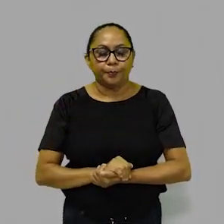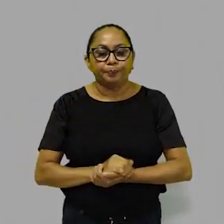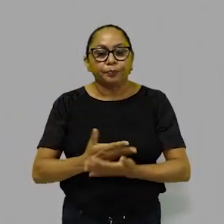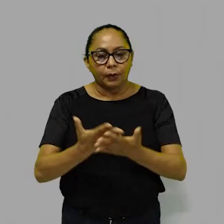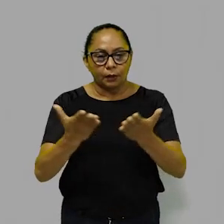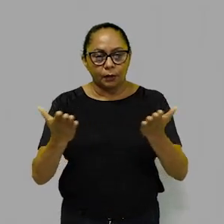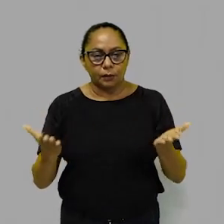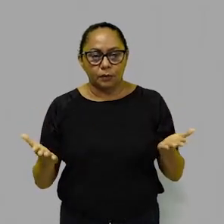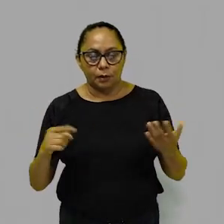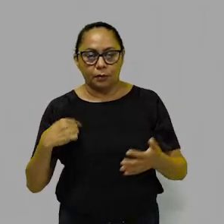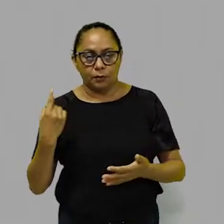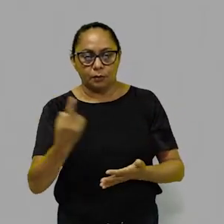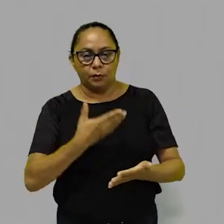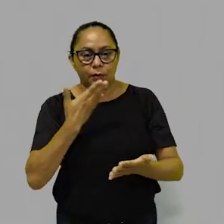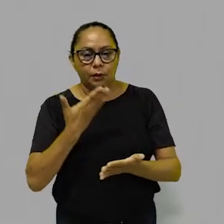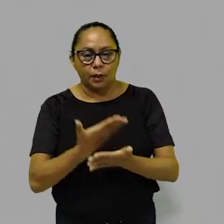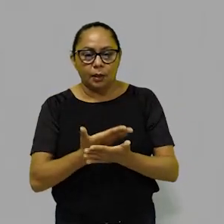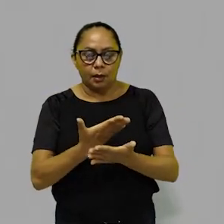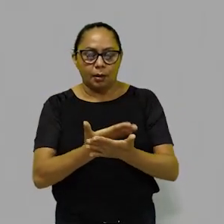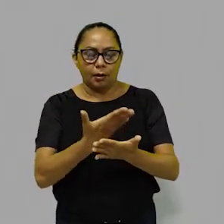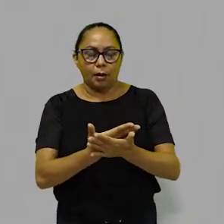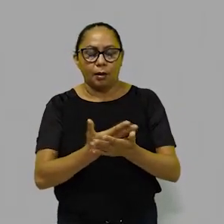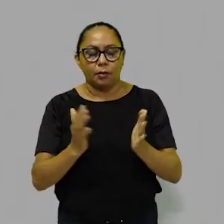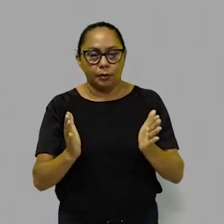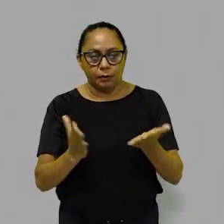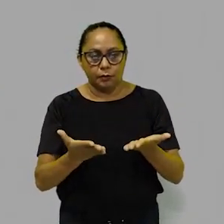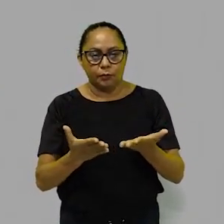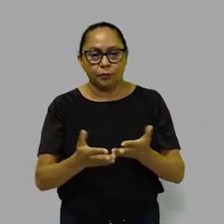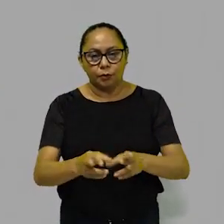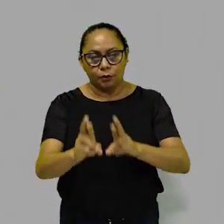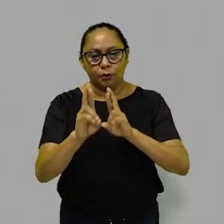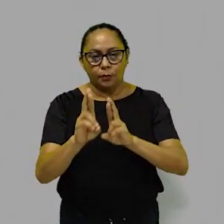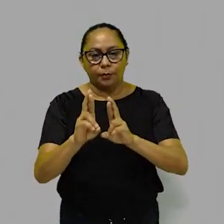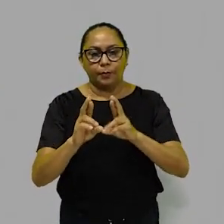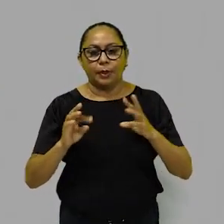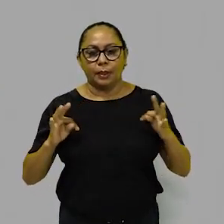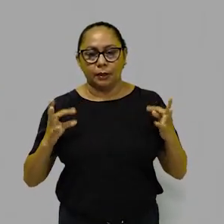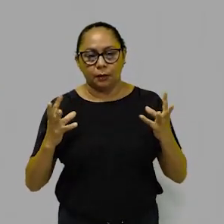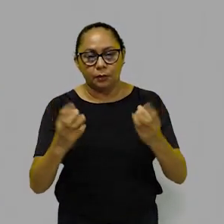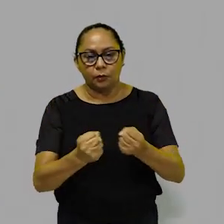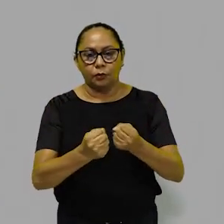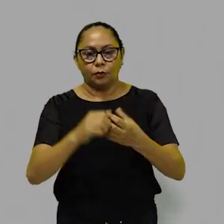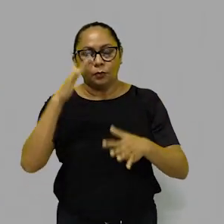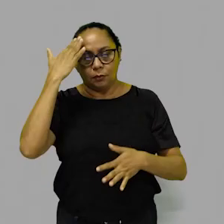essa foi a nossa aula de hoje. Espero que todos tenham entendido. Até a próxima aula. Tchau, tchau.